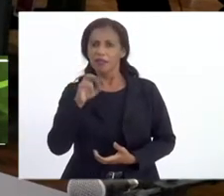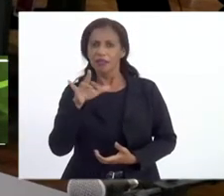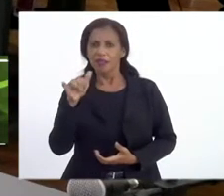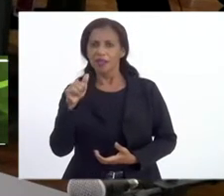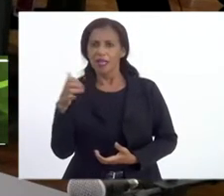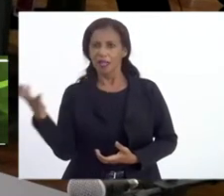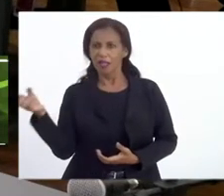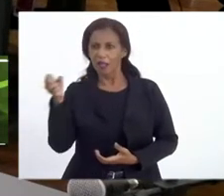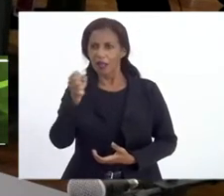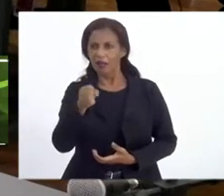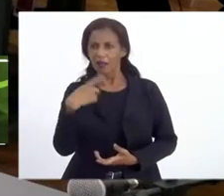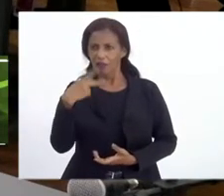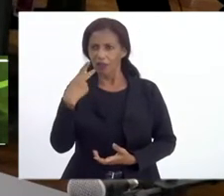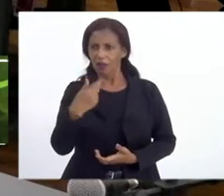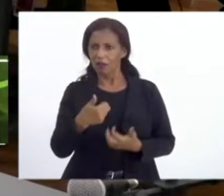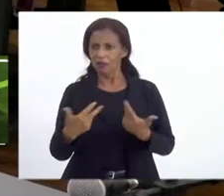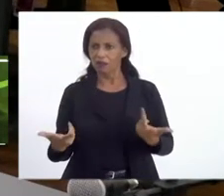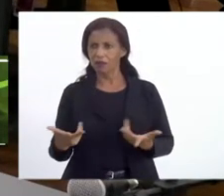alguma colocação?